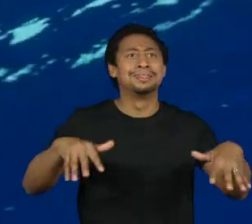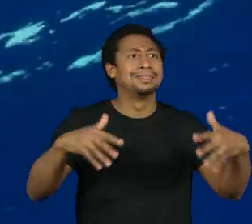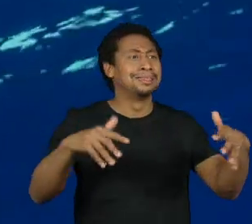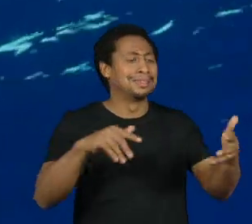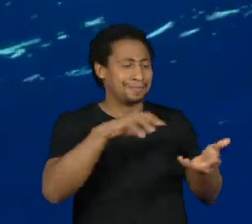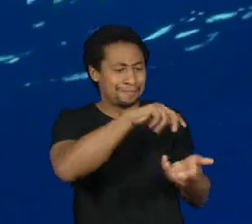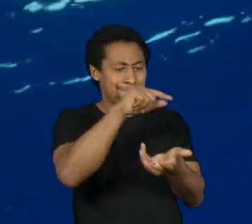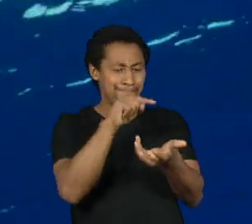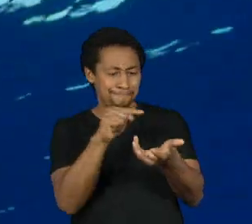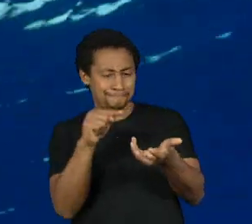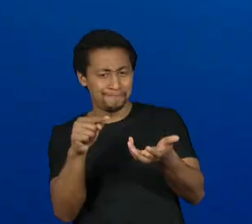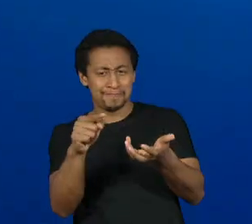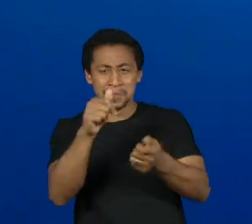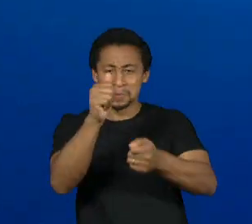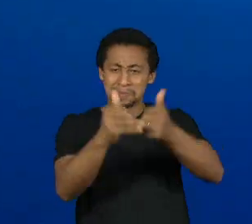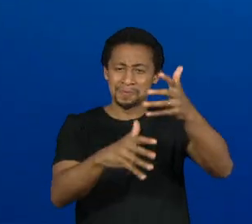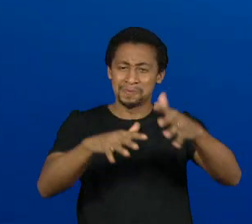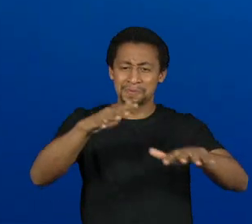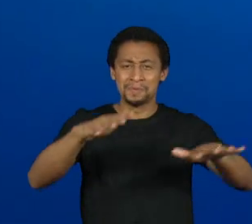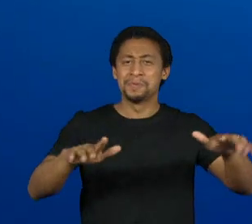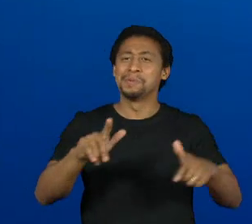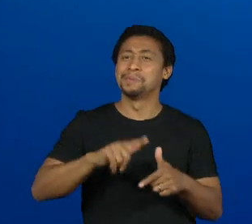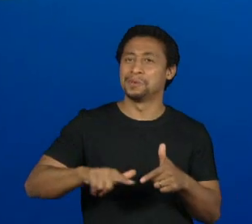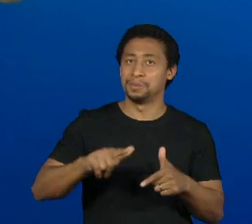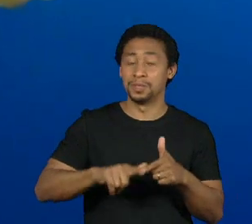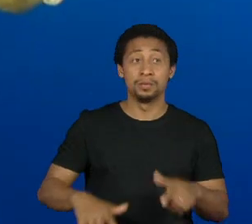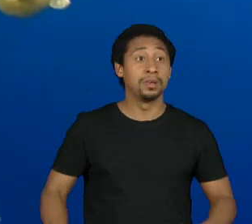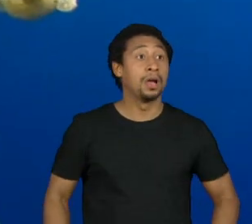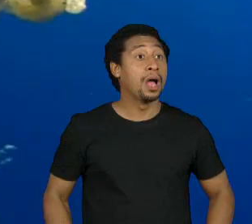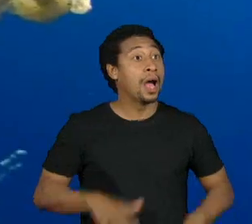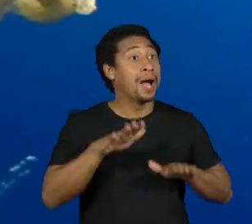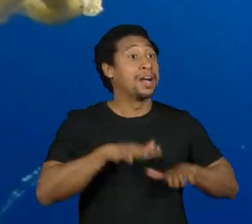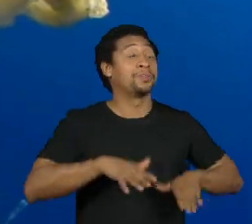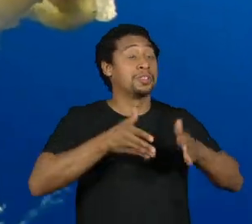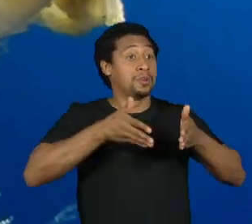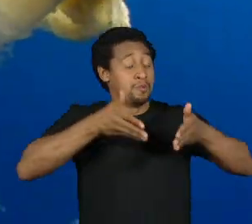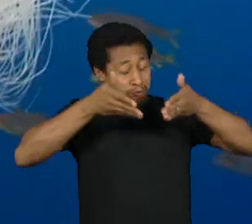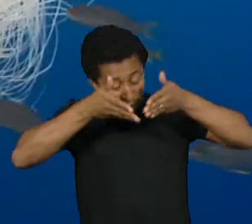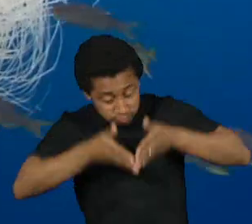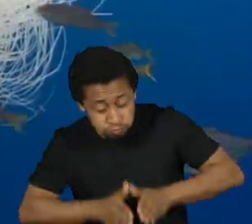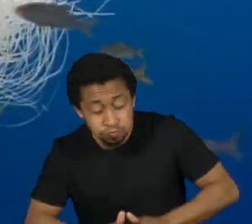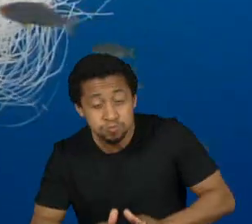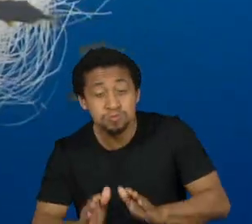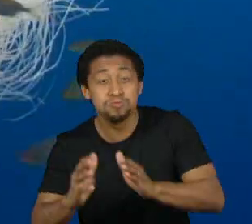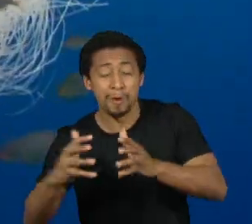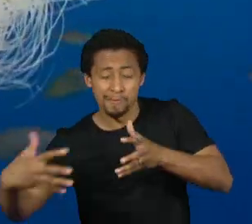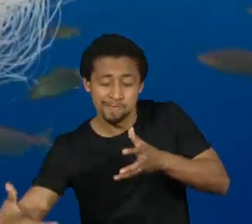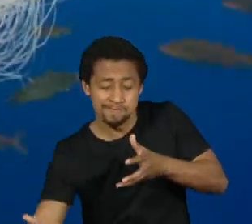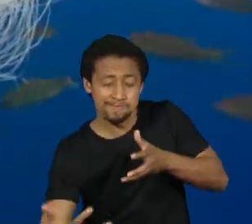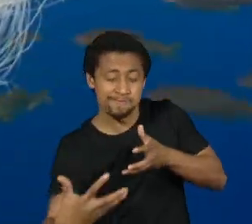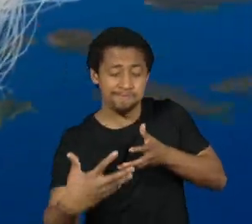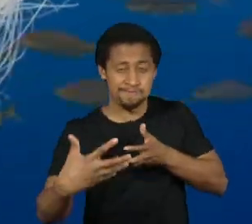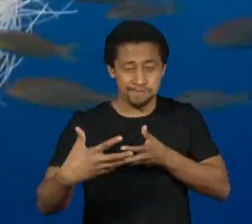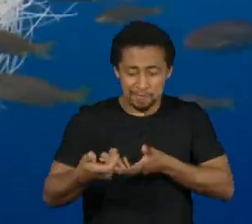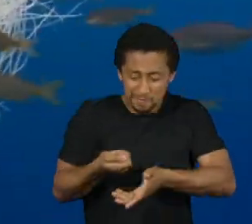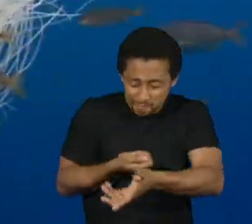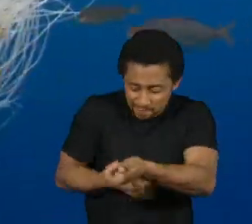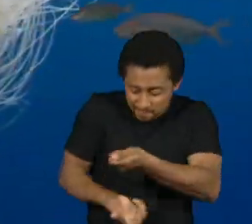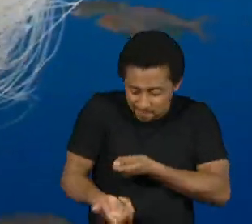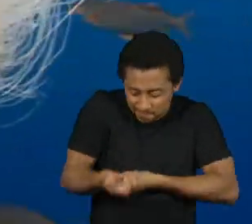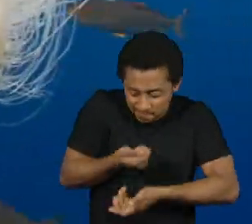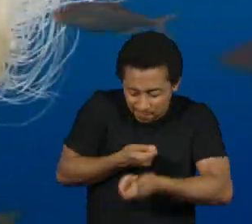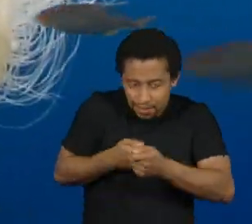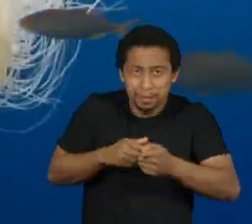ecossistemas marinhos. Houve vezes em que eu tive que pular na água em solitário, amarrada ao meu barco, para tirar rede de